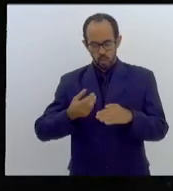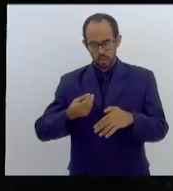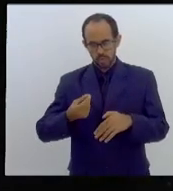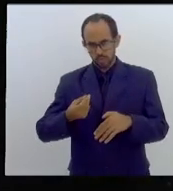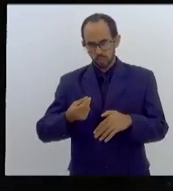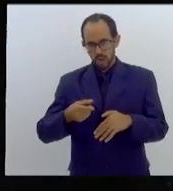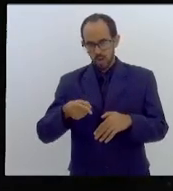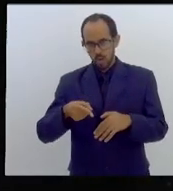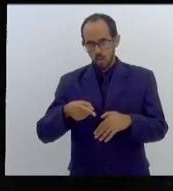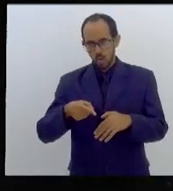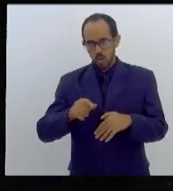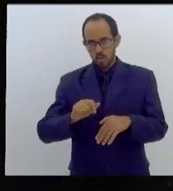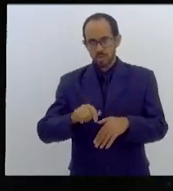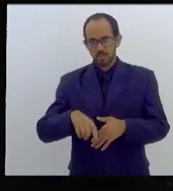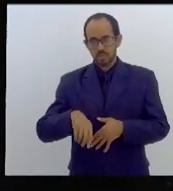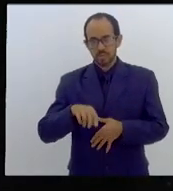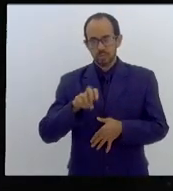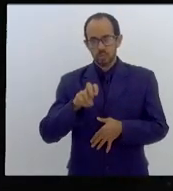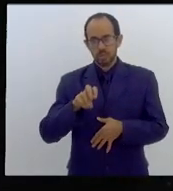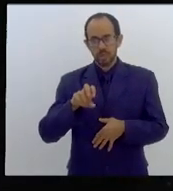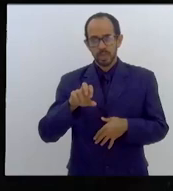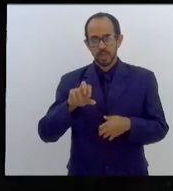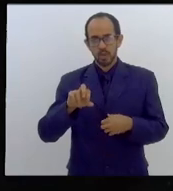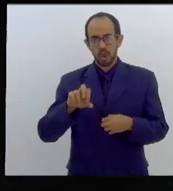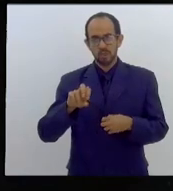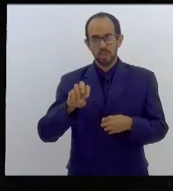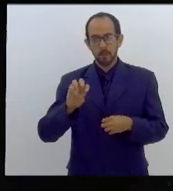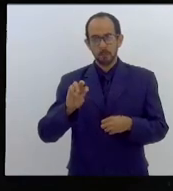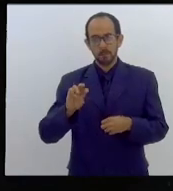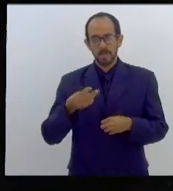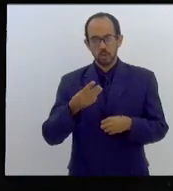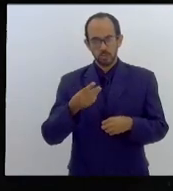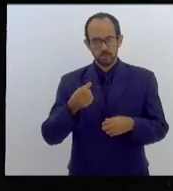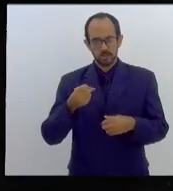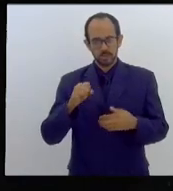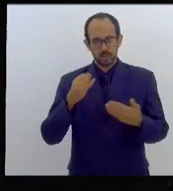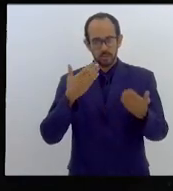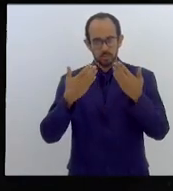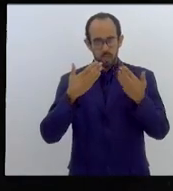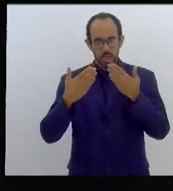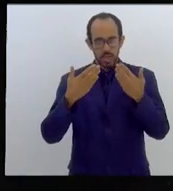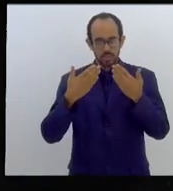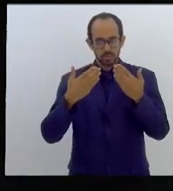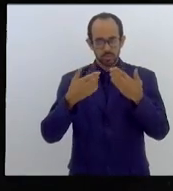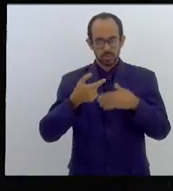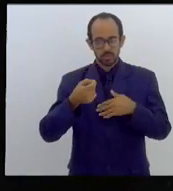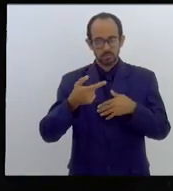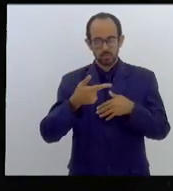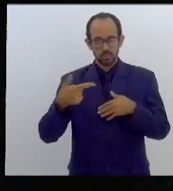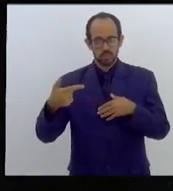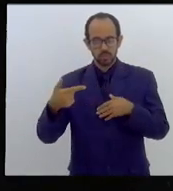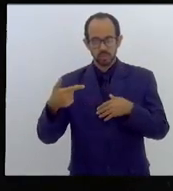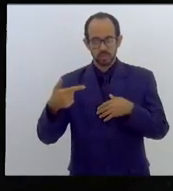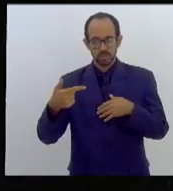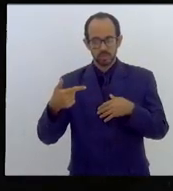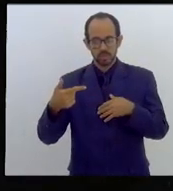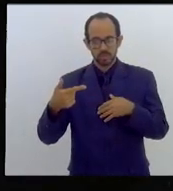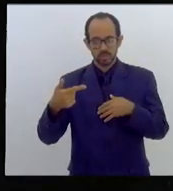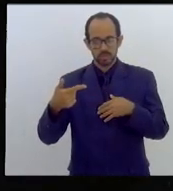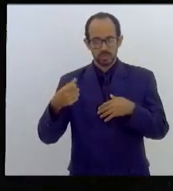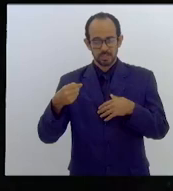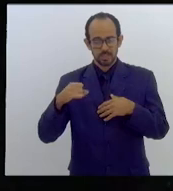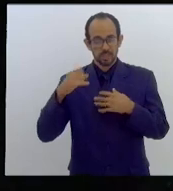orçamentária exatamente 59 milhões se compararmos com o ano de 2022. Quando a gente vai